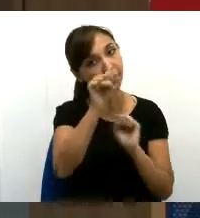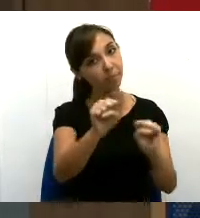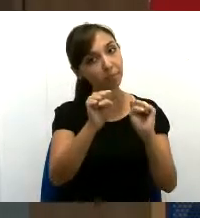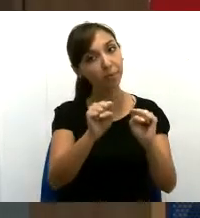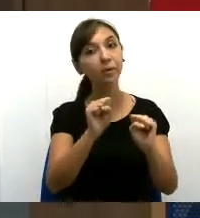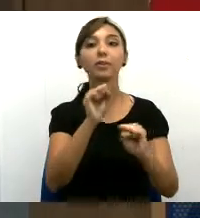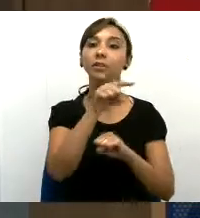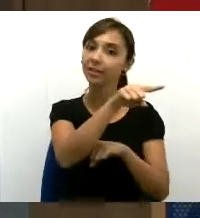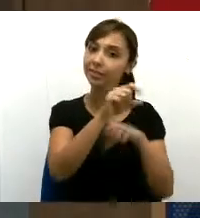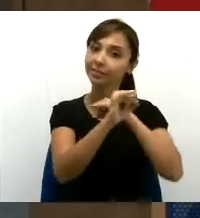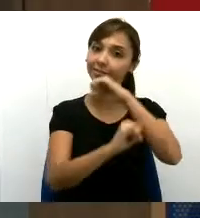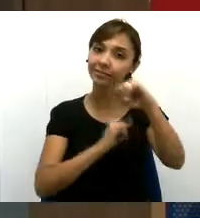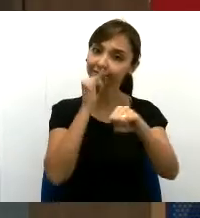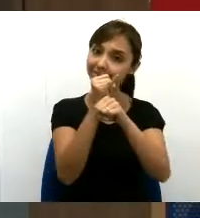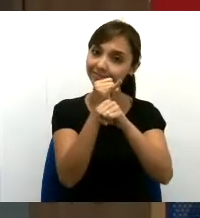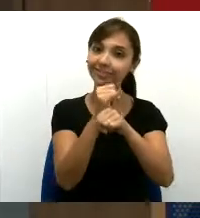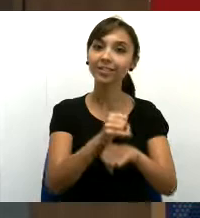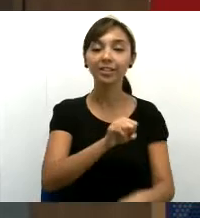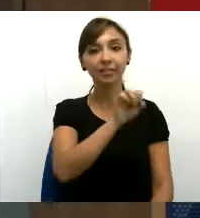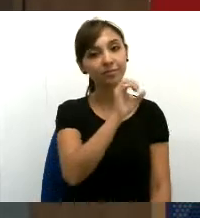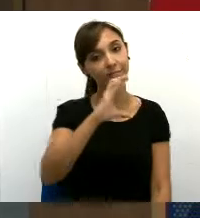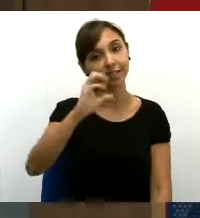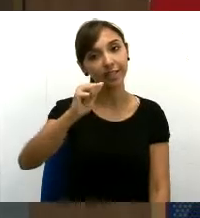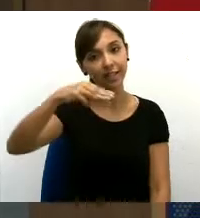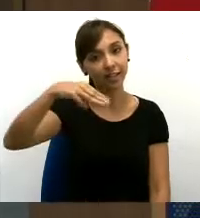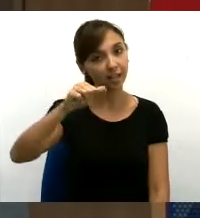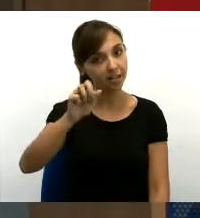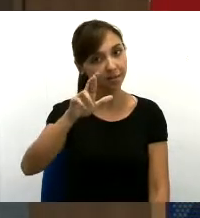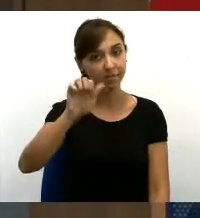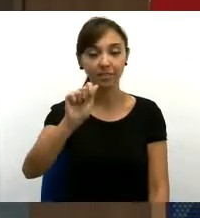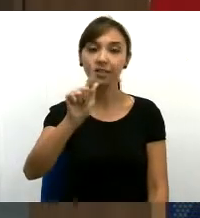programação pela internet no